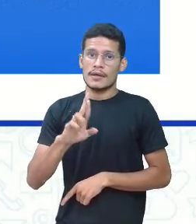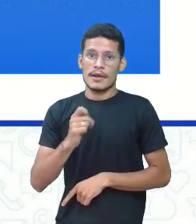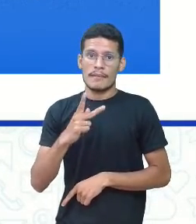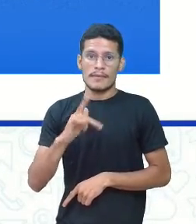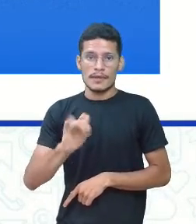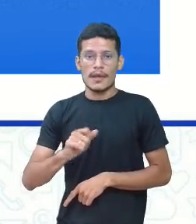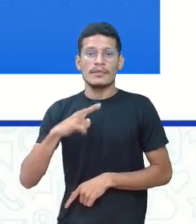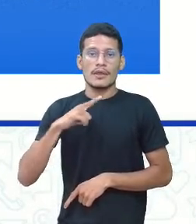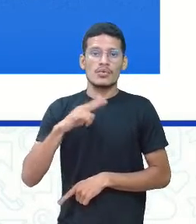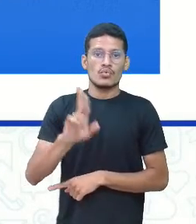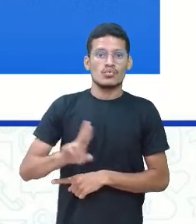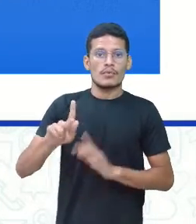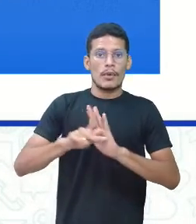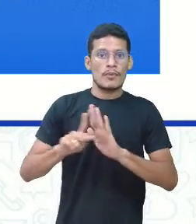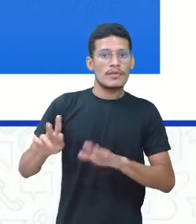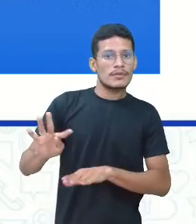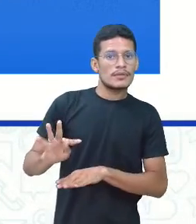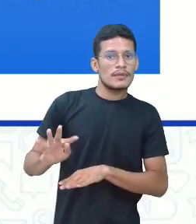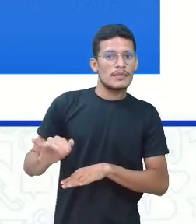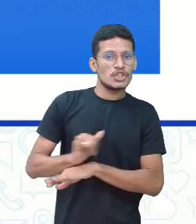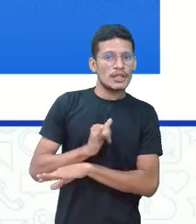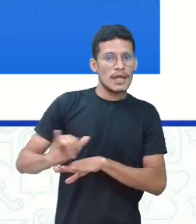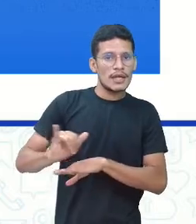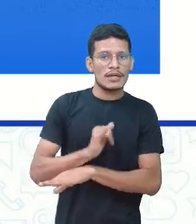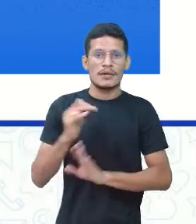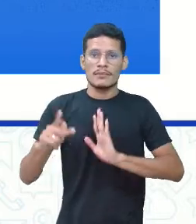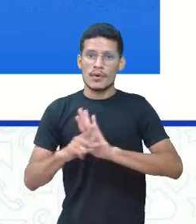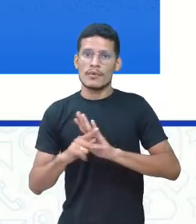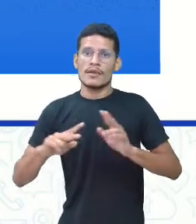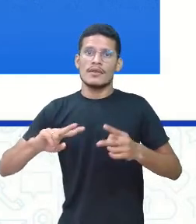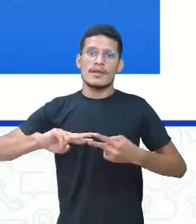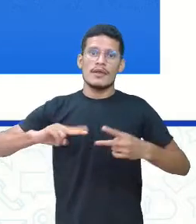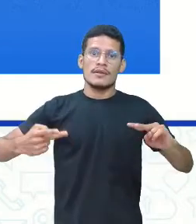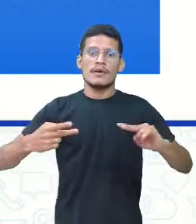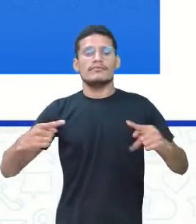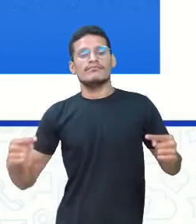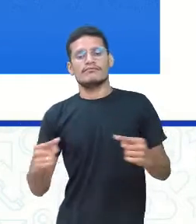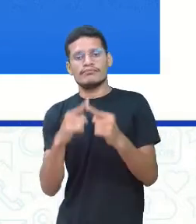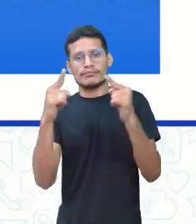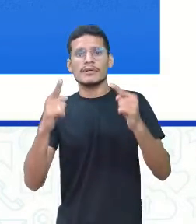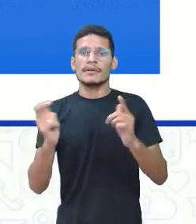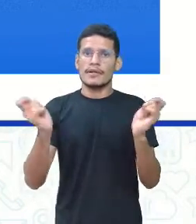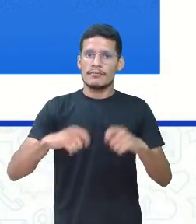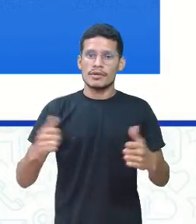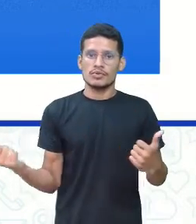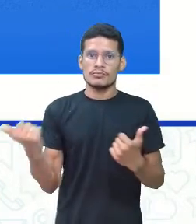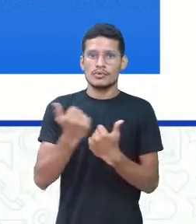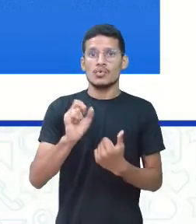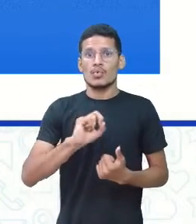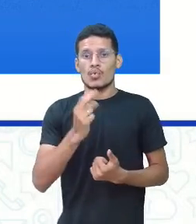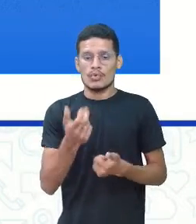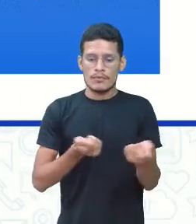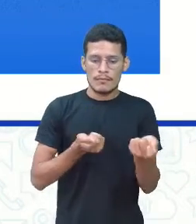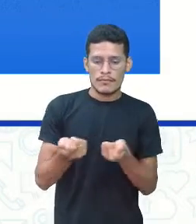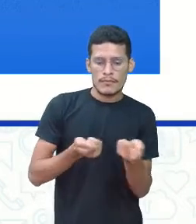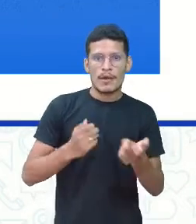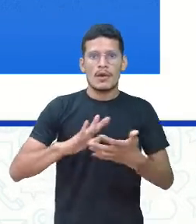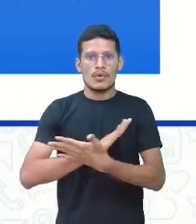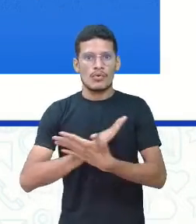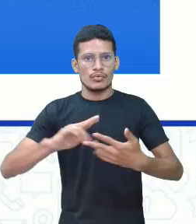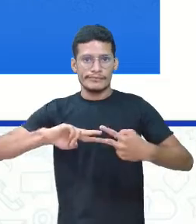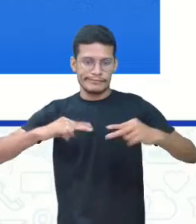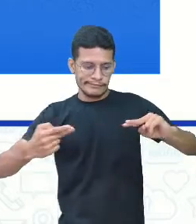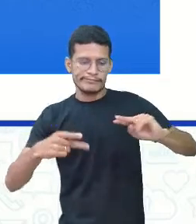utiliza técnicas de DNA recombinante para substituir ou manipular genes com problemas.